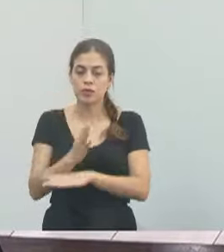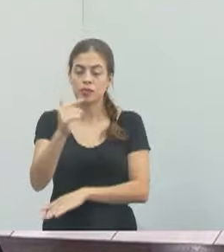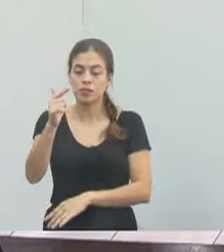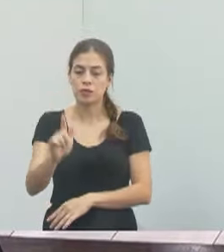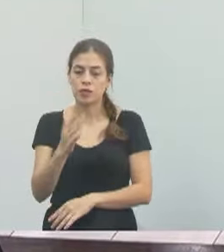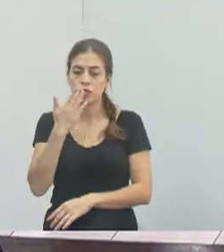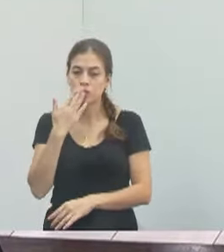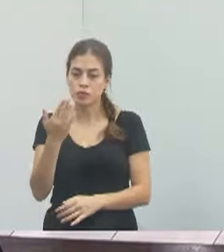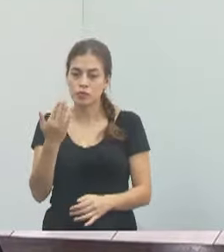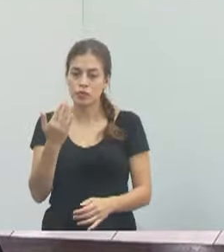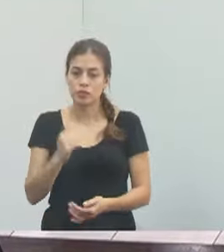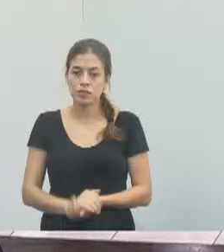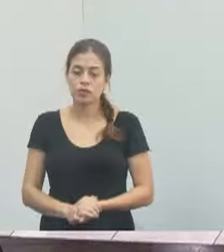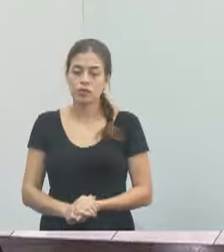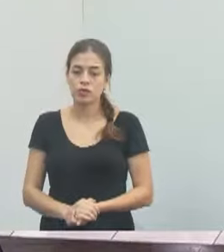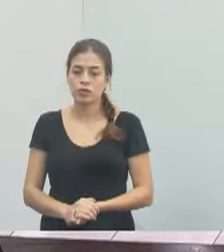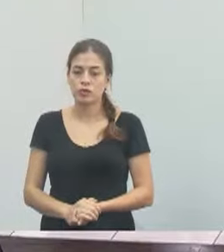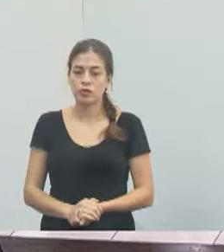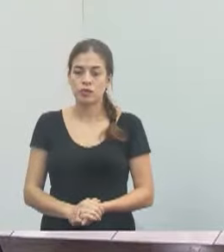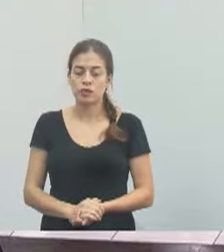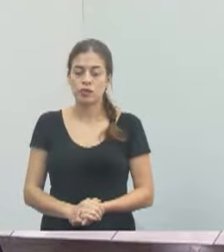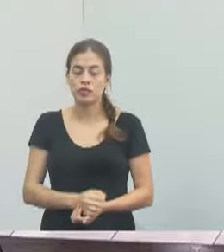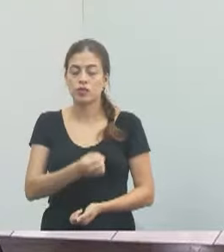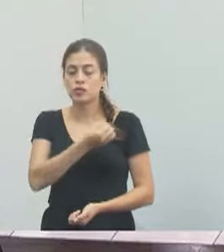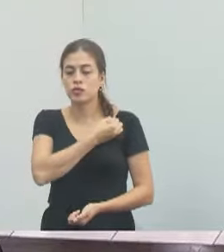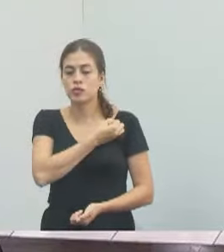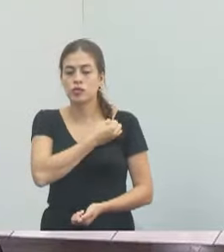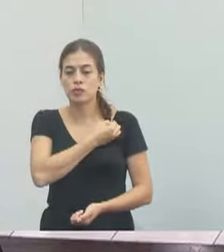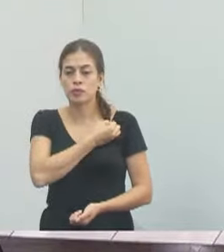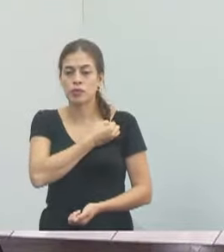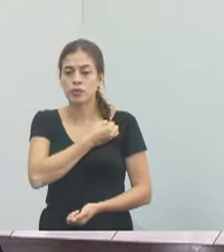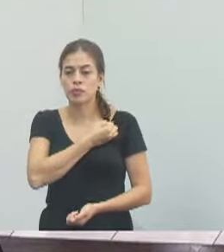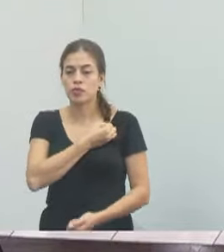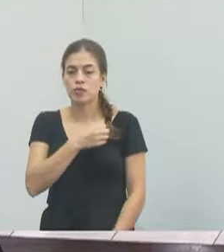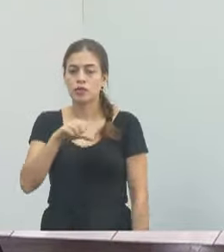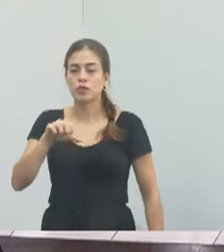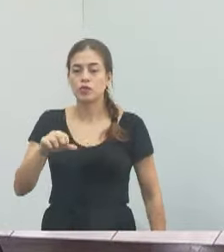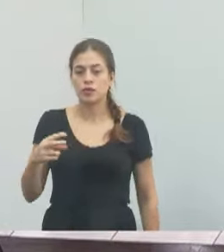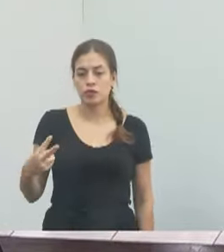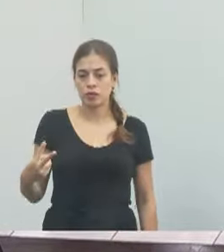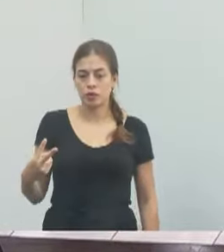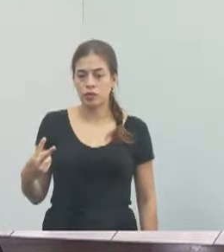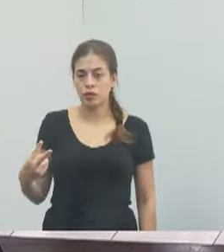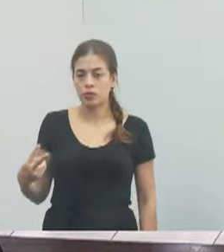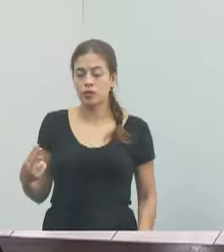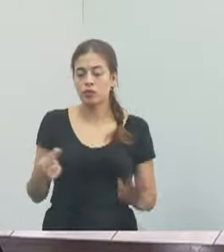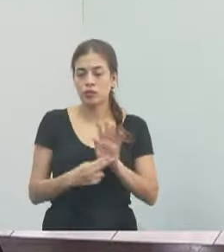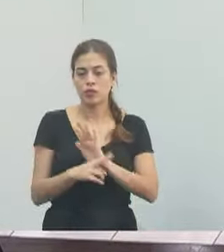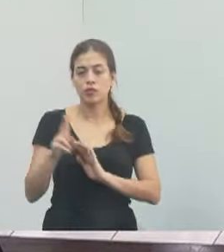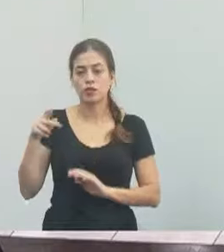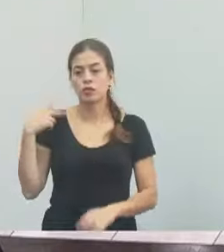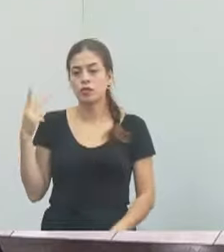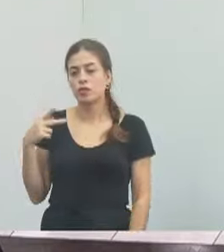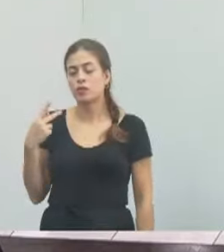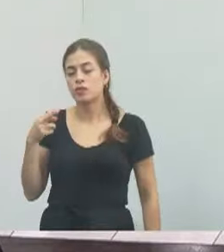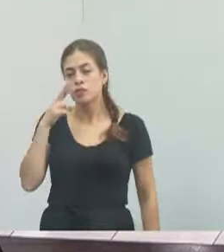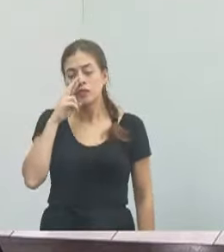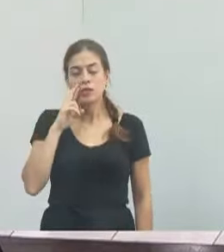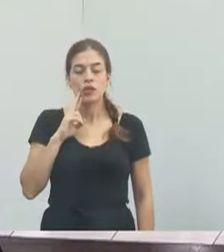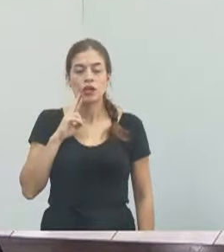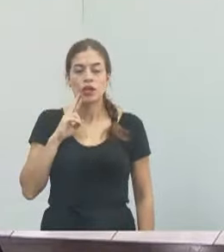aprovado próximo pedido informações pedido informações número 92 autoria Vereador